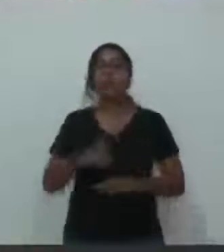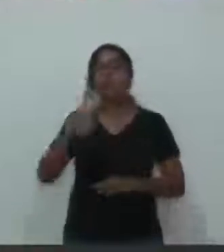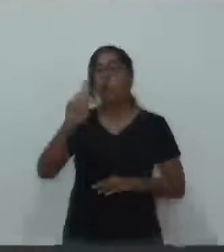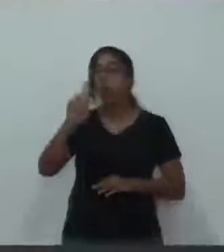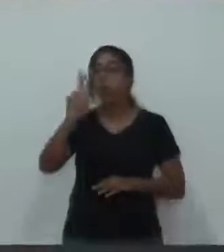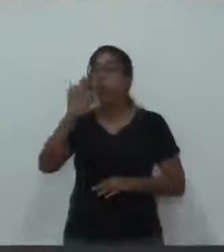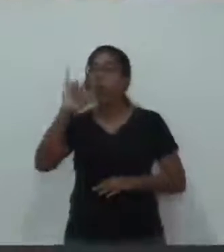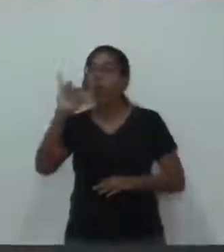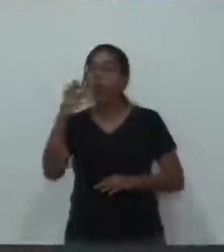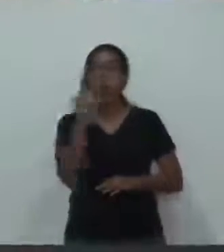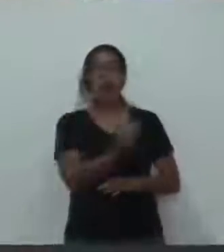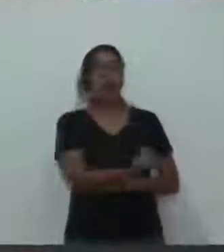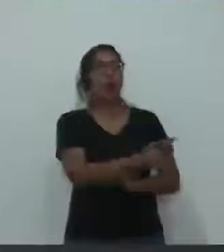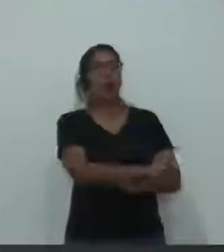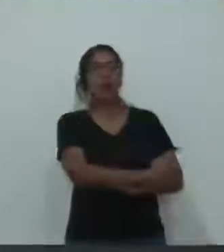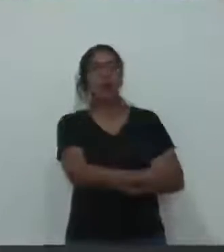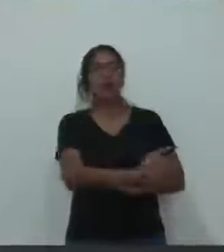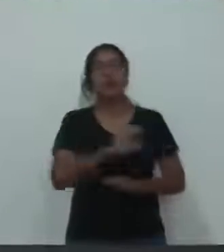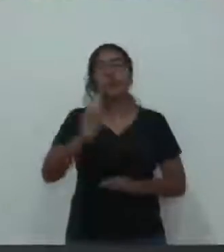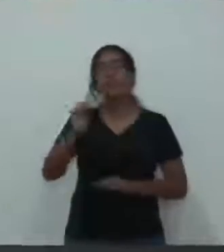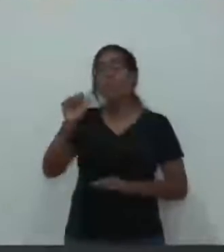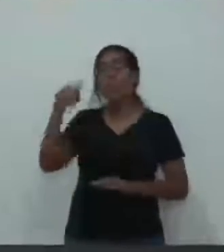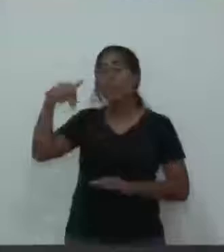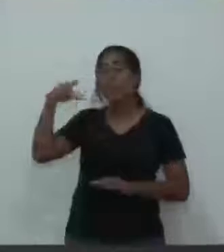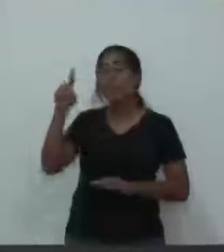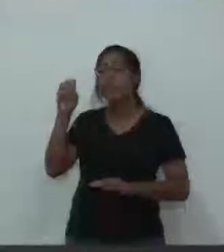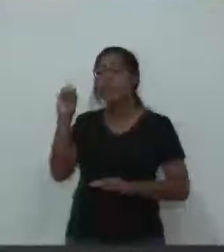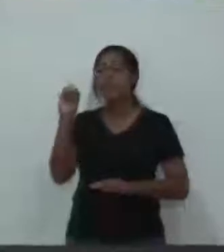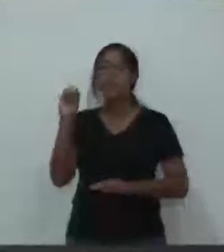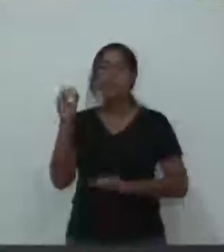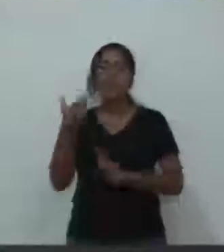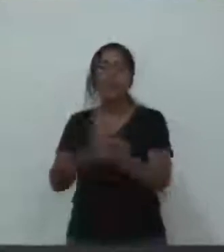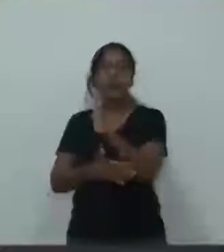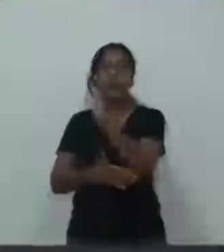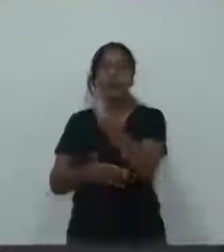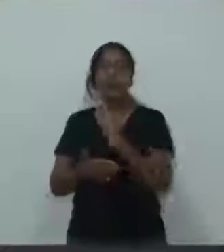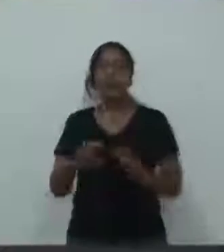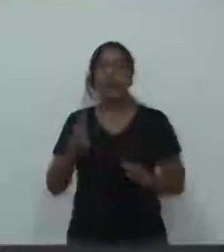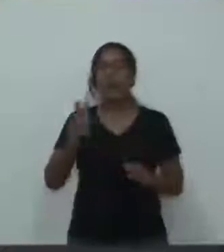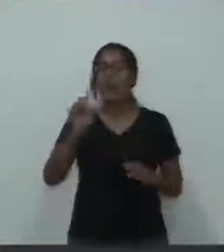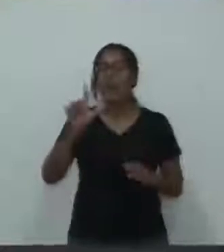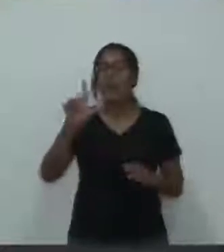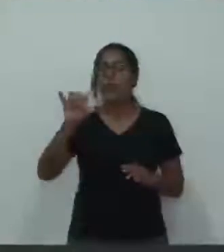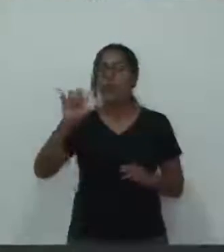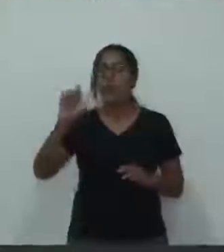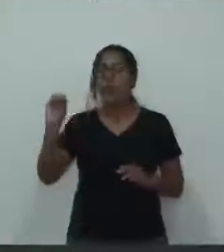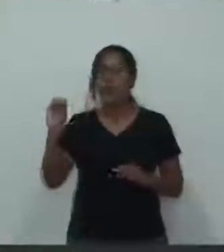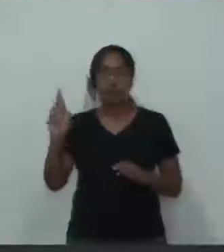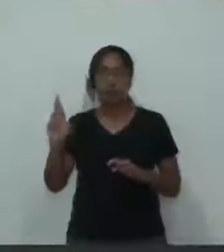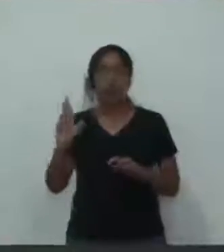Macaxeira. Reprovo. Vereador Sandro Rebeca. Aprovo. Vereador Valdir Barreto. Reprovo.